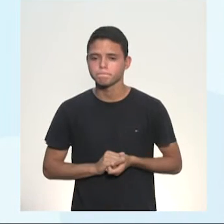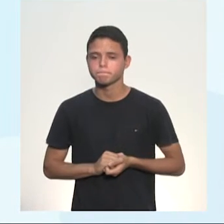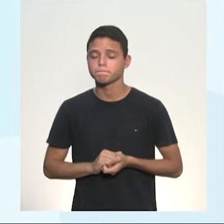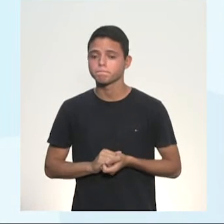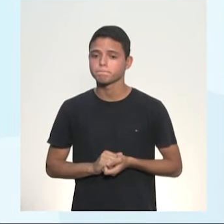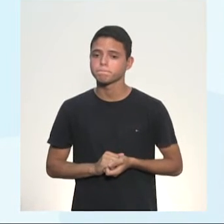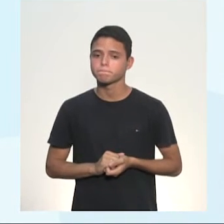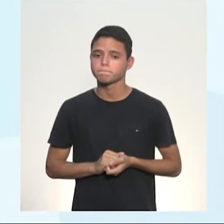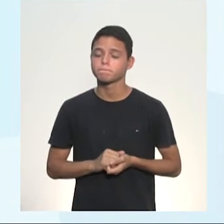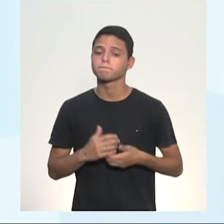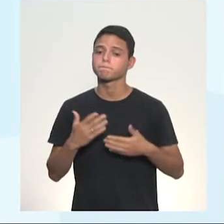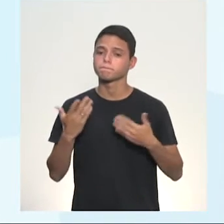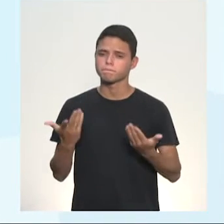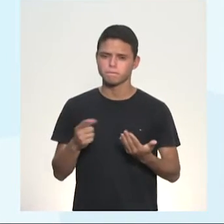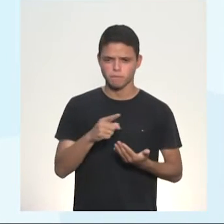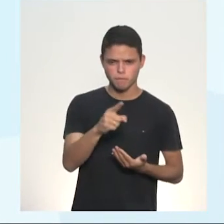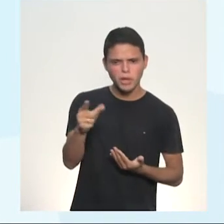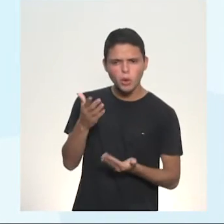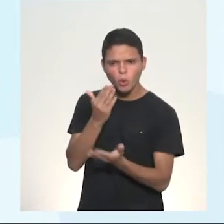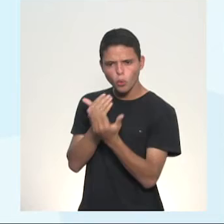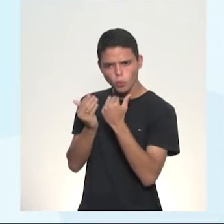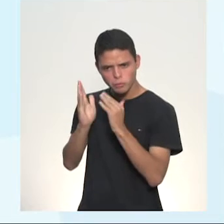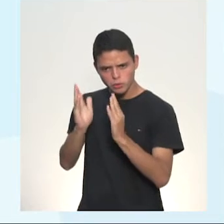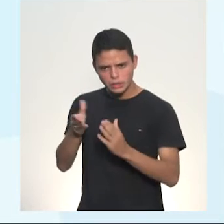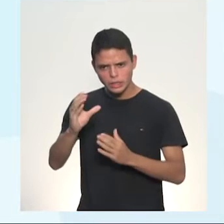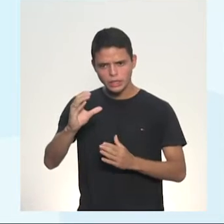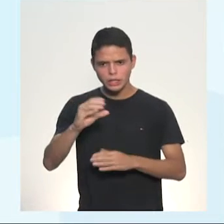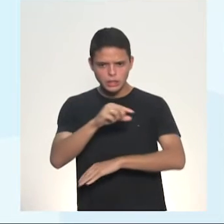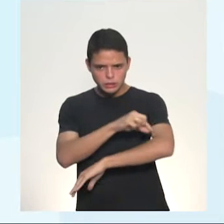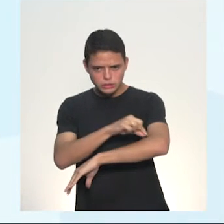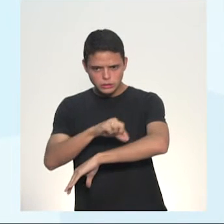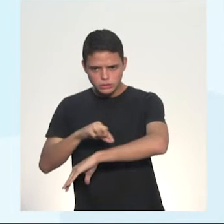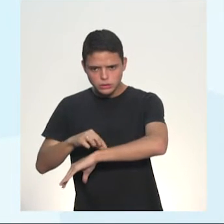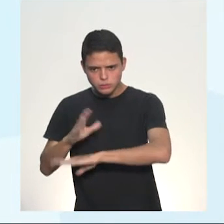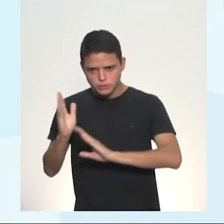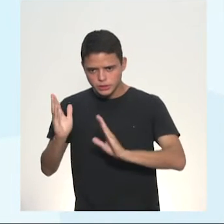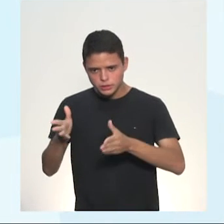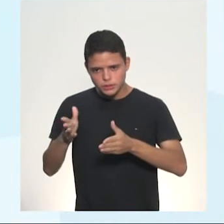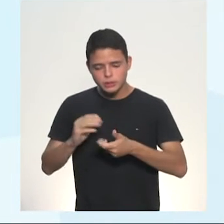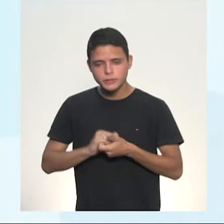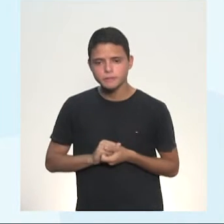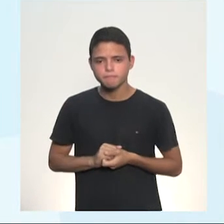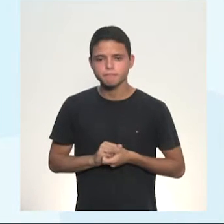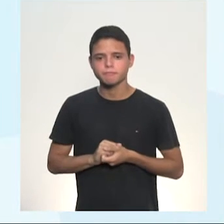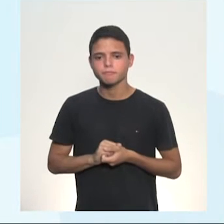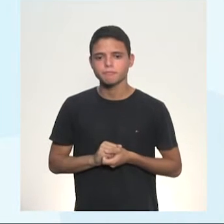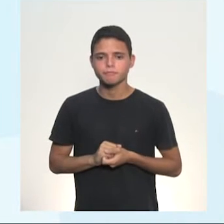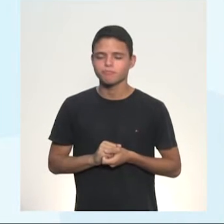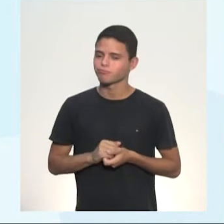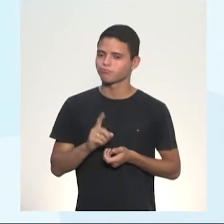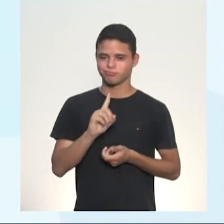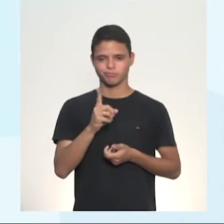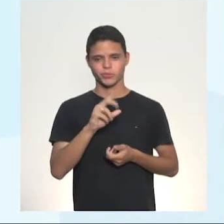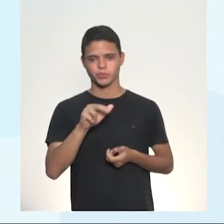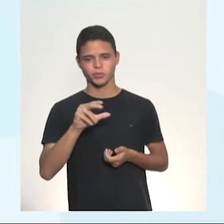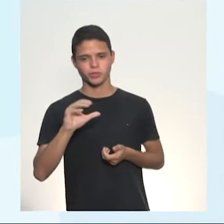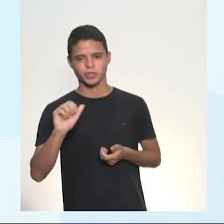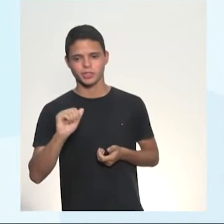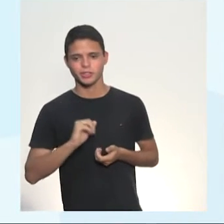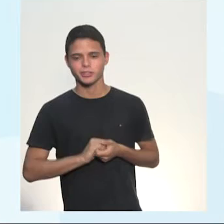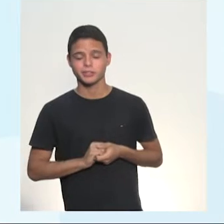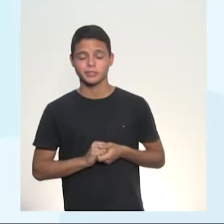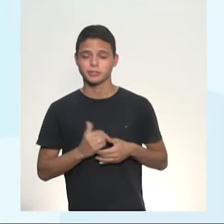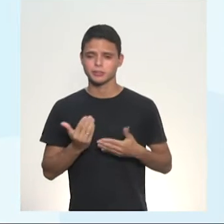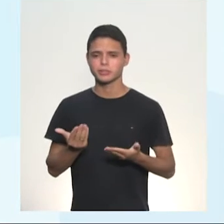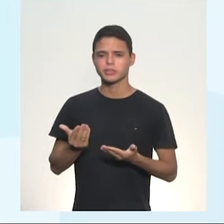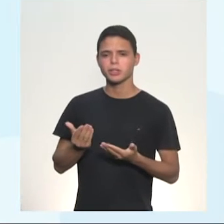desaparecerem? Você comeu cupim já alguma vez, ô Diel? Já comeu cupim alguma vez? Não. Não. Então, a gente não come cupim. O